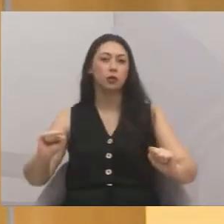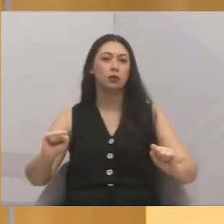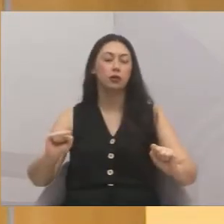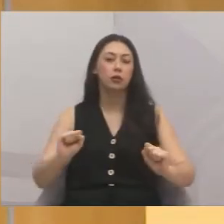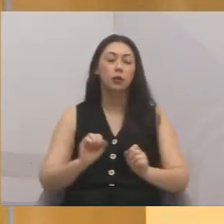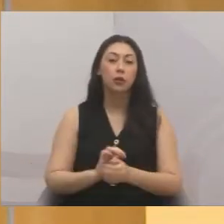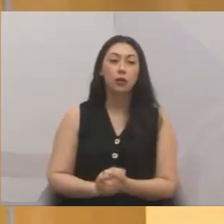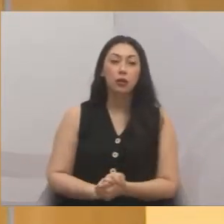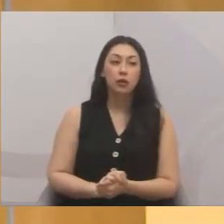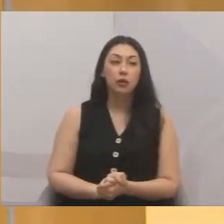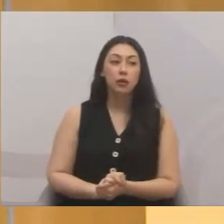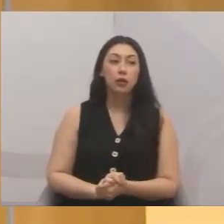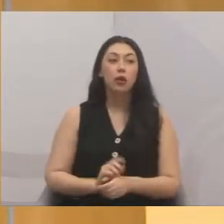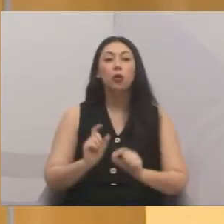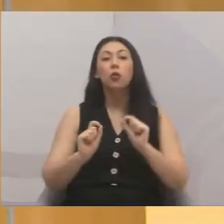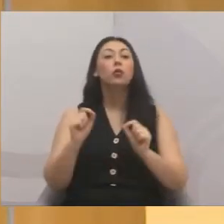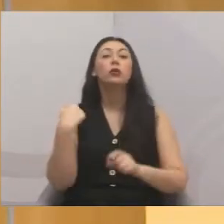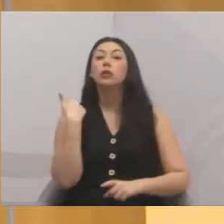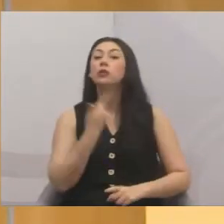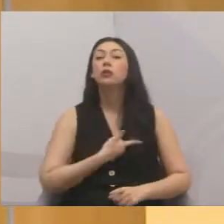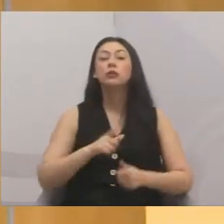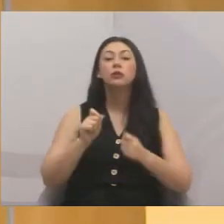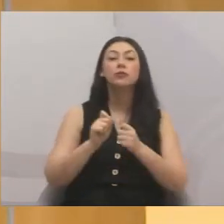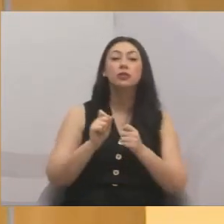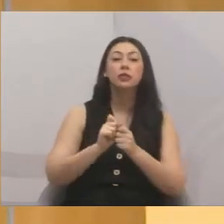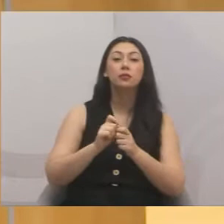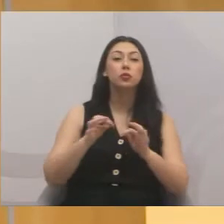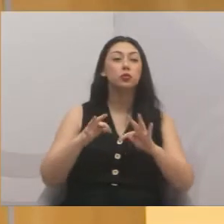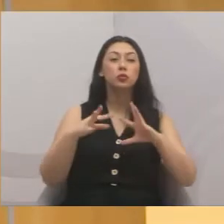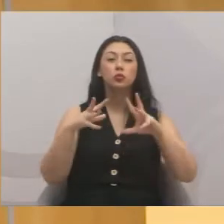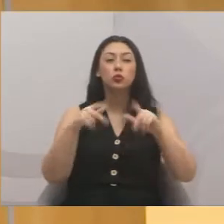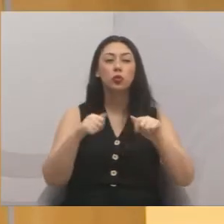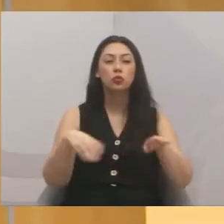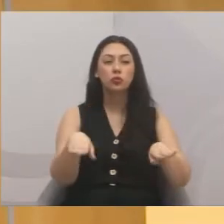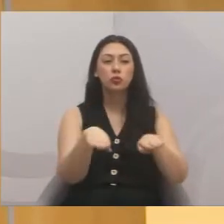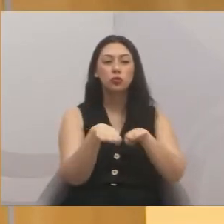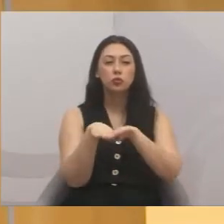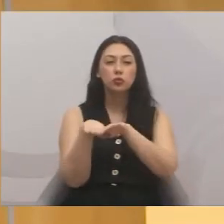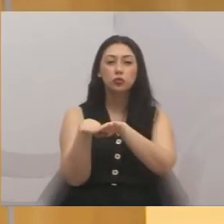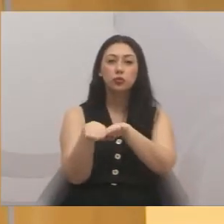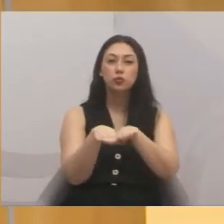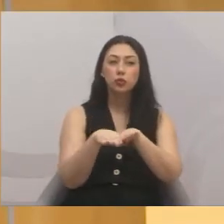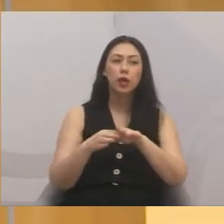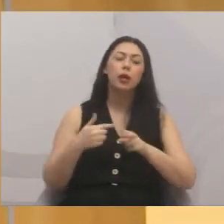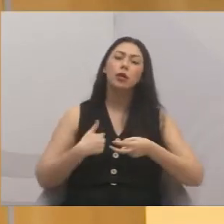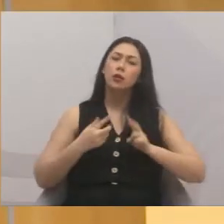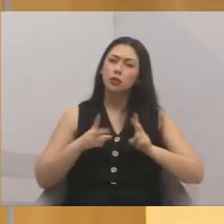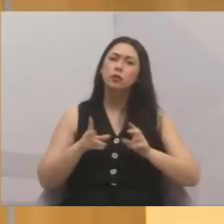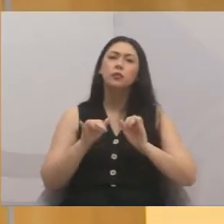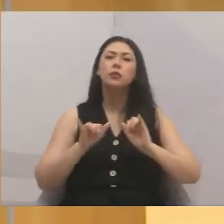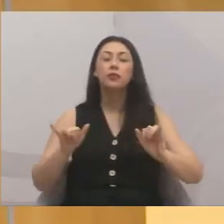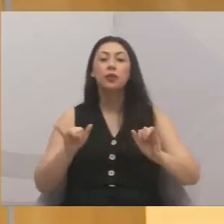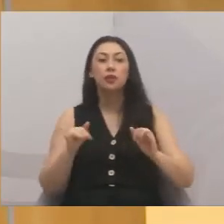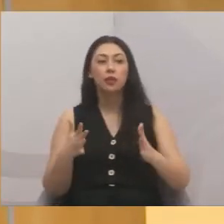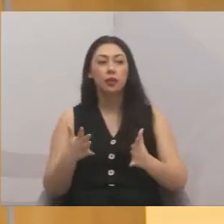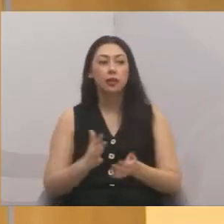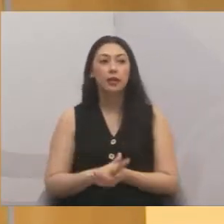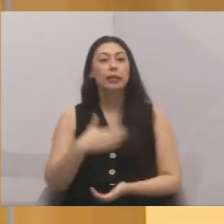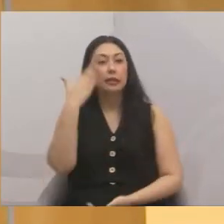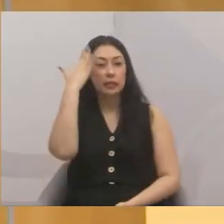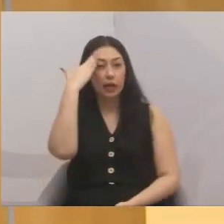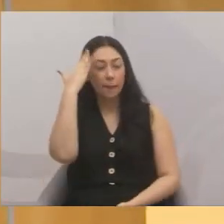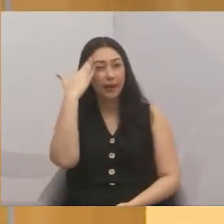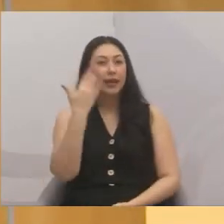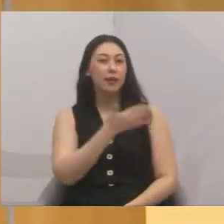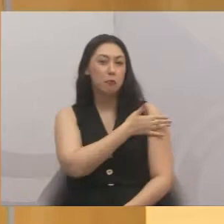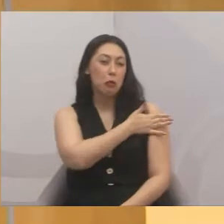que nós, hoje, fazemos para que sejamos todos tratados de forma igual. Eu sempre digo que reconhecer a questão do racismo, esse